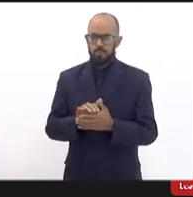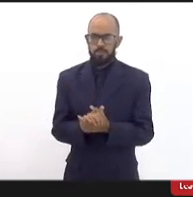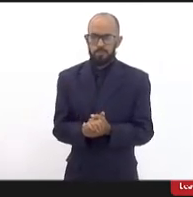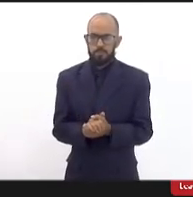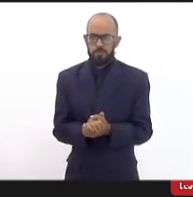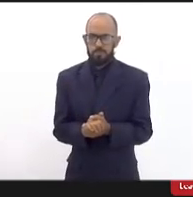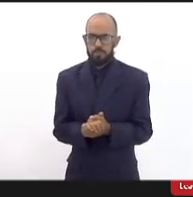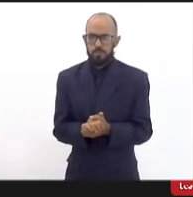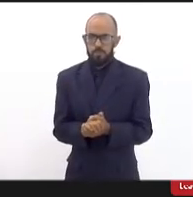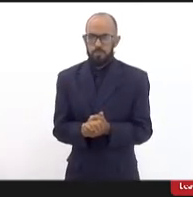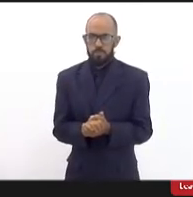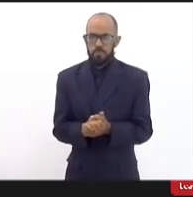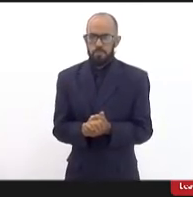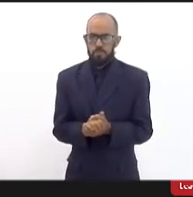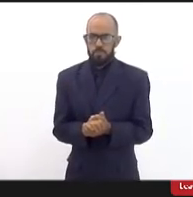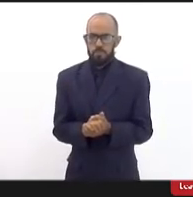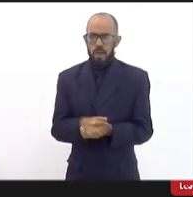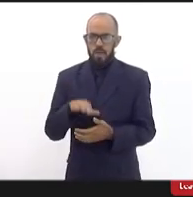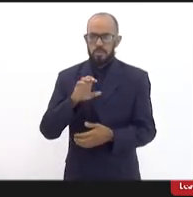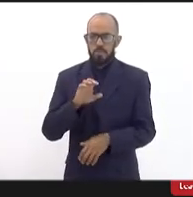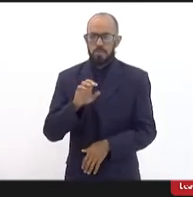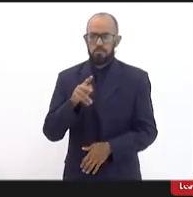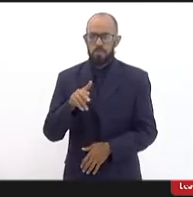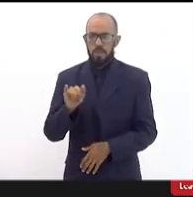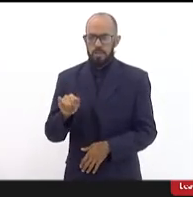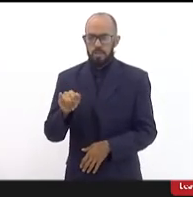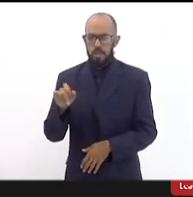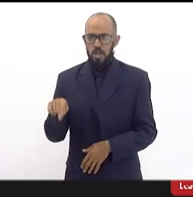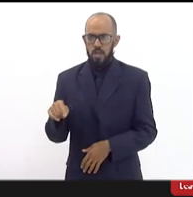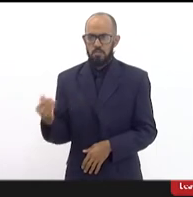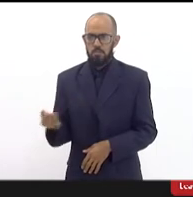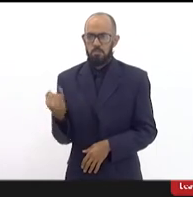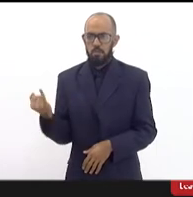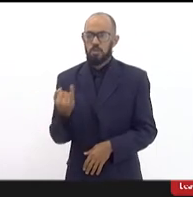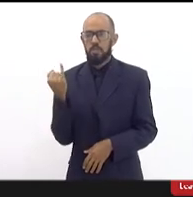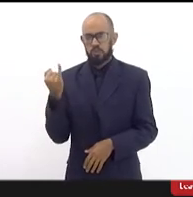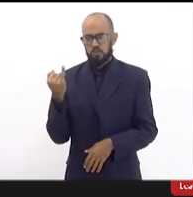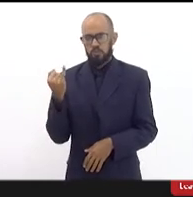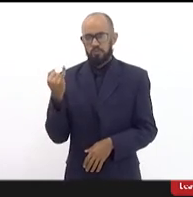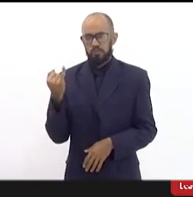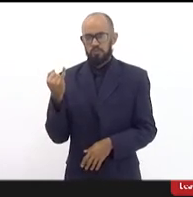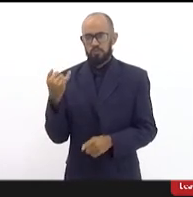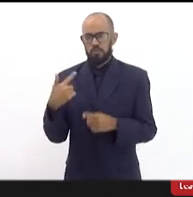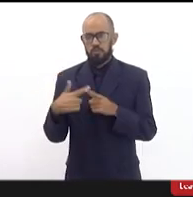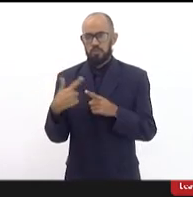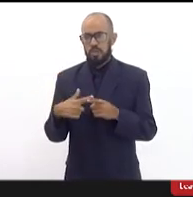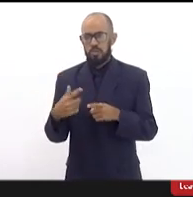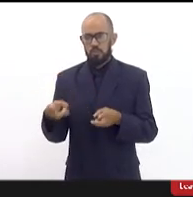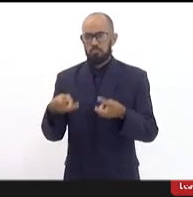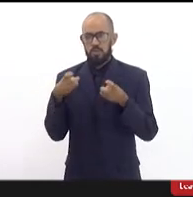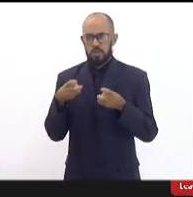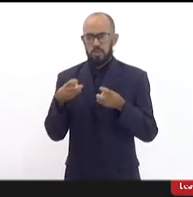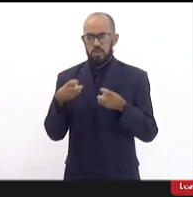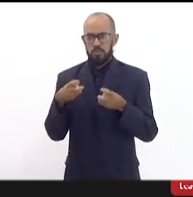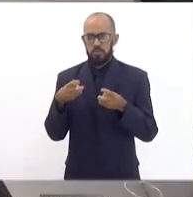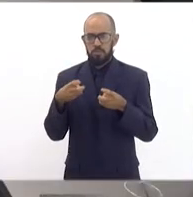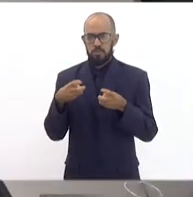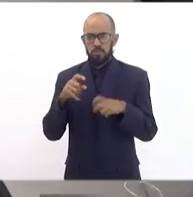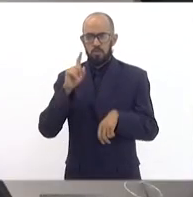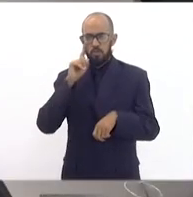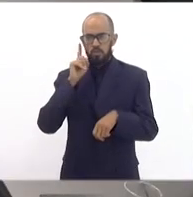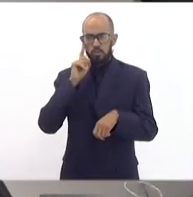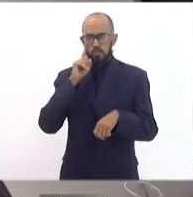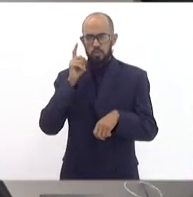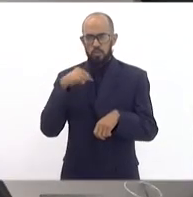assim, essa CPI está sendo muito importante, né? Porque a gente vê cada vez mais que